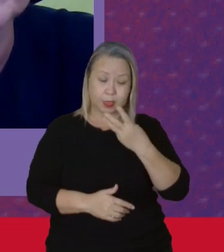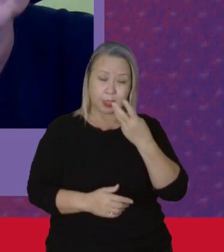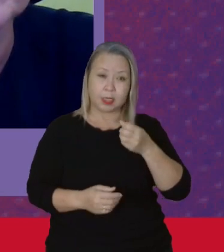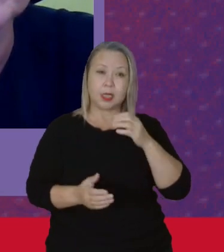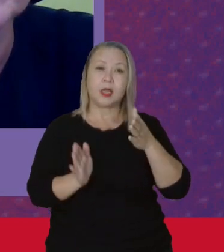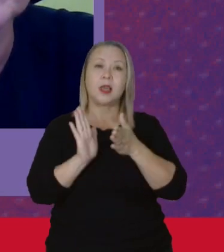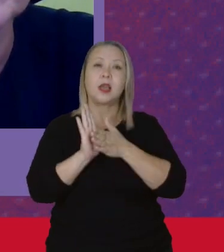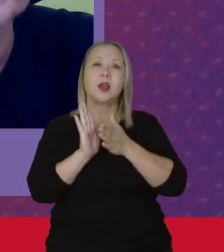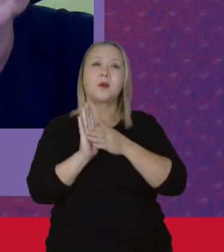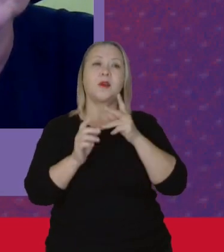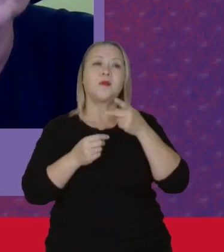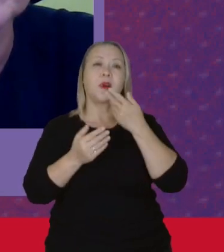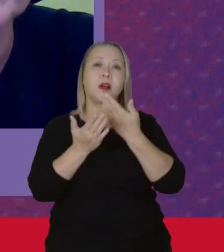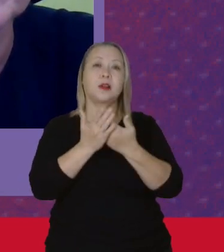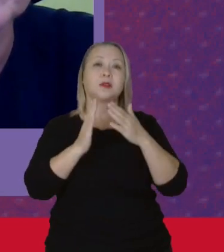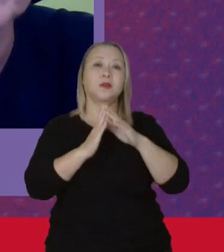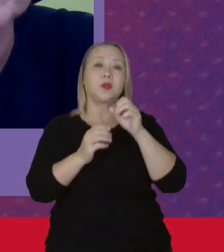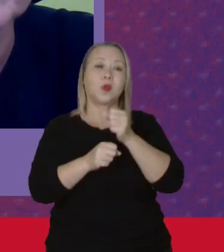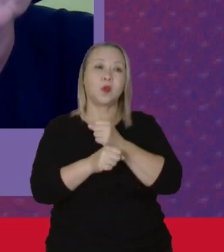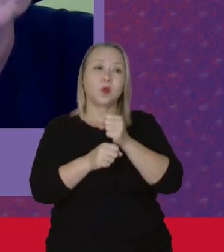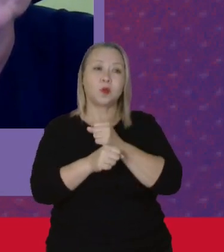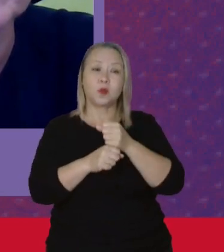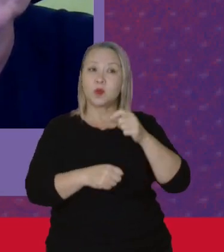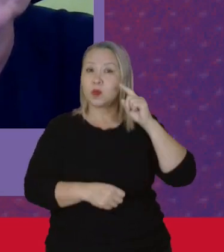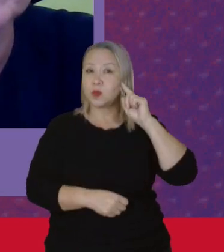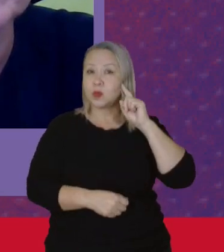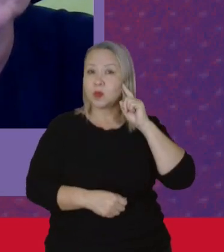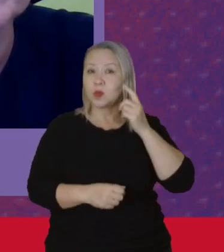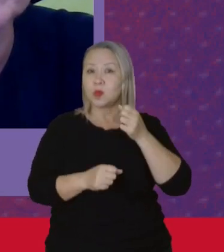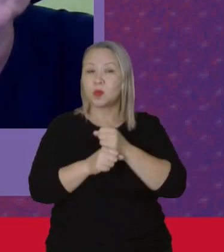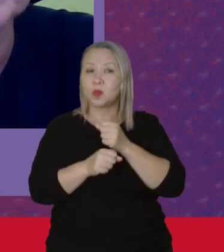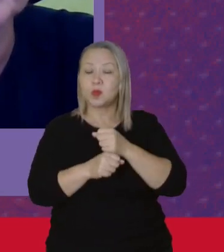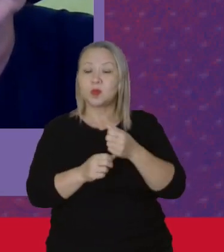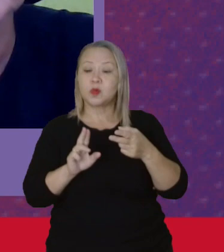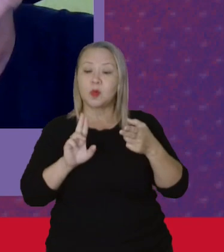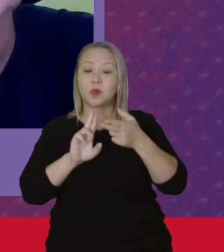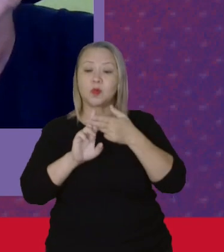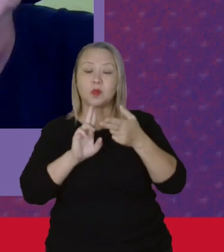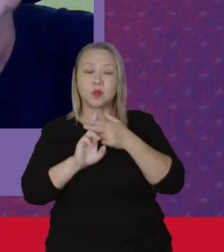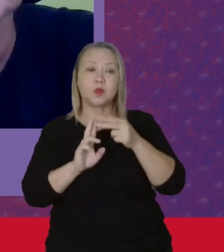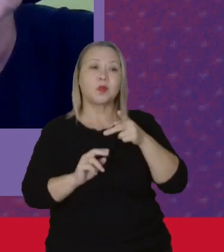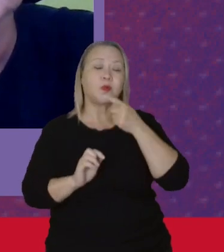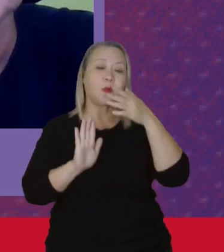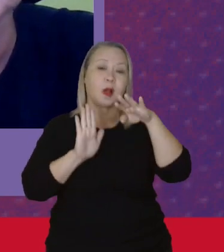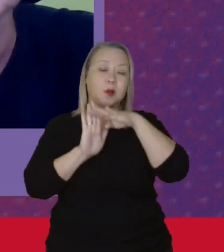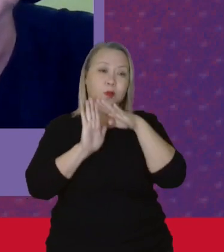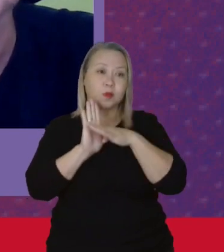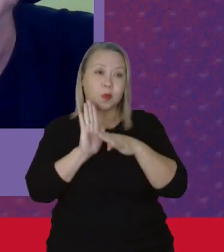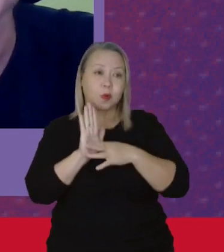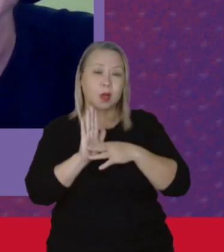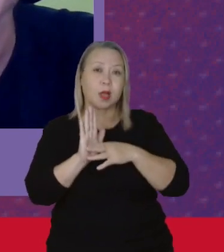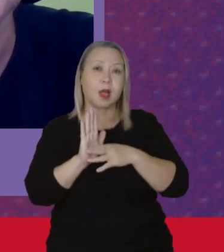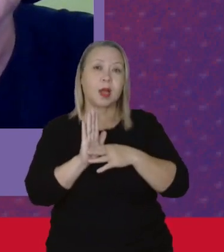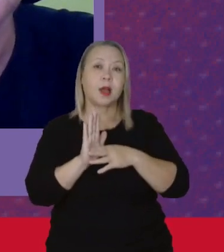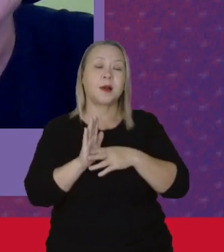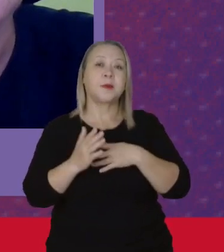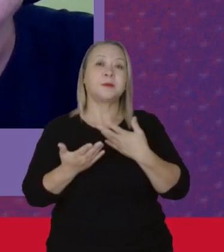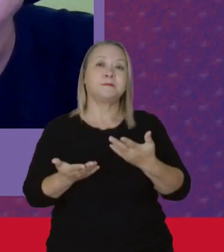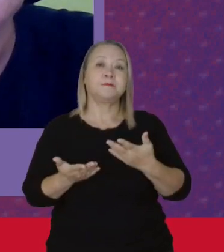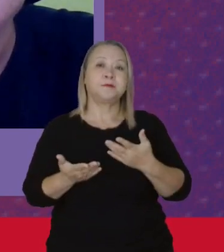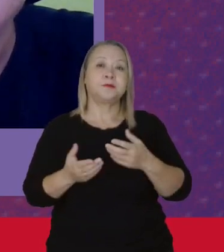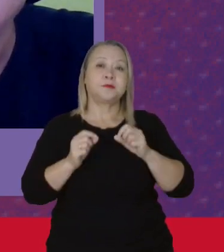história da construção do SUS, do Sistema Único de Saúde, de programas como, por exemplo, o PAISME, e